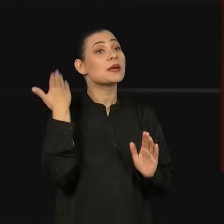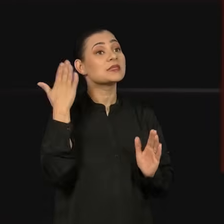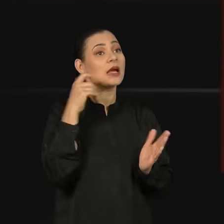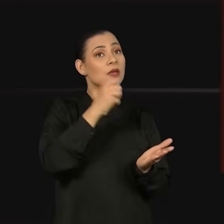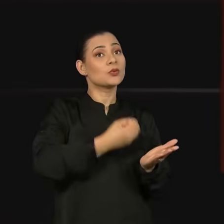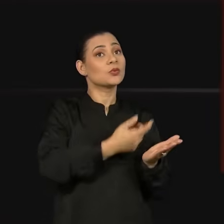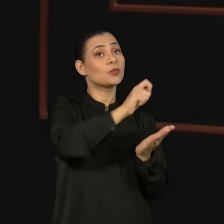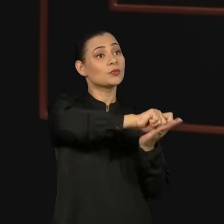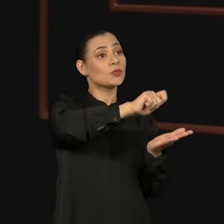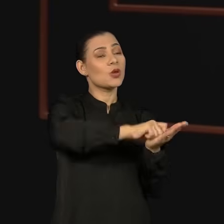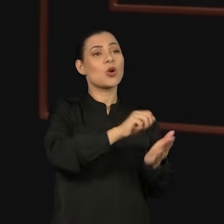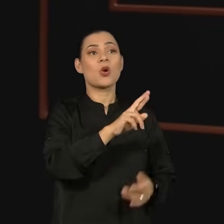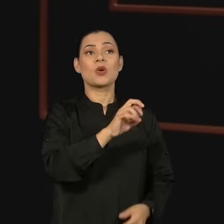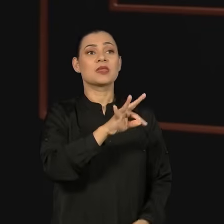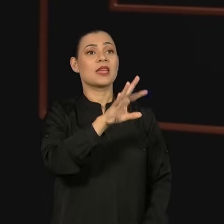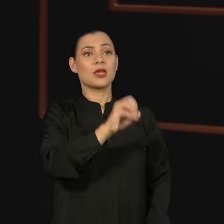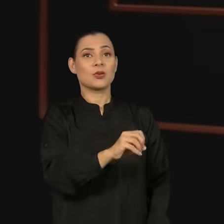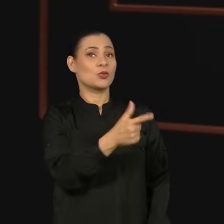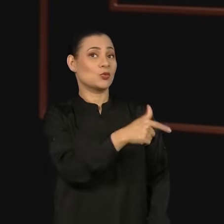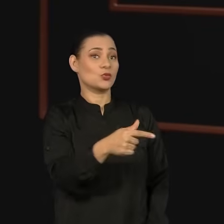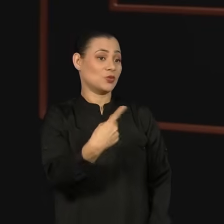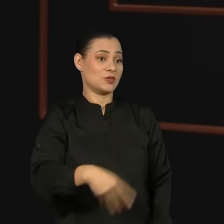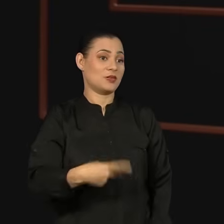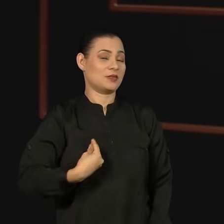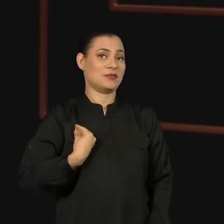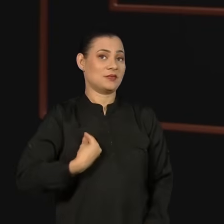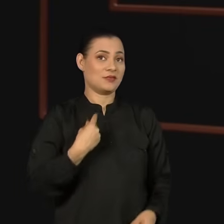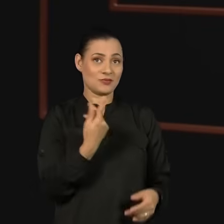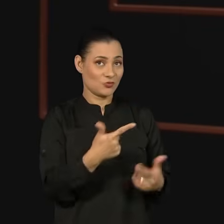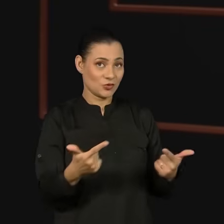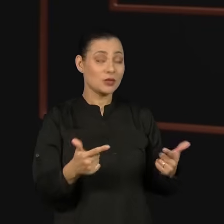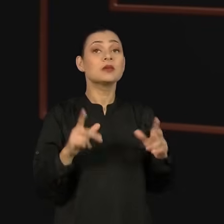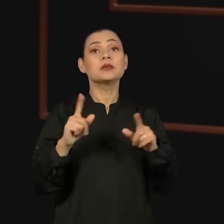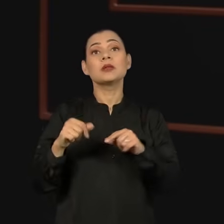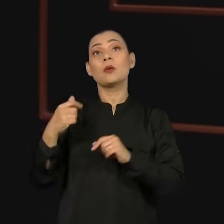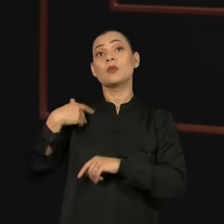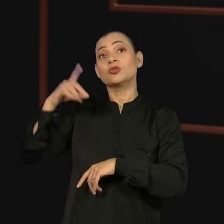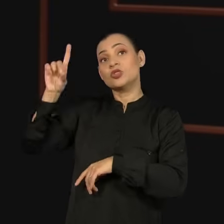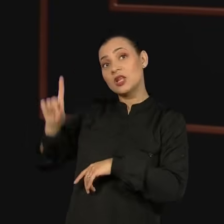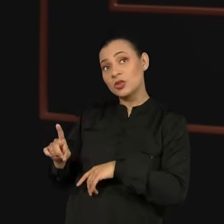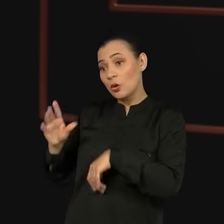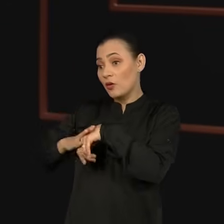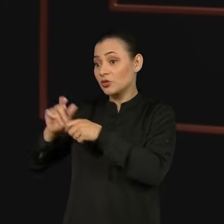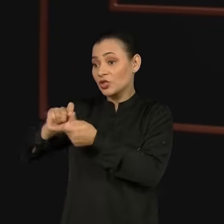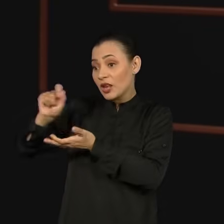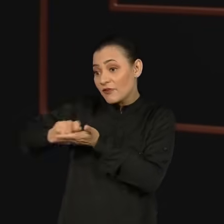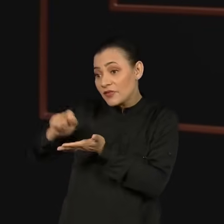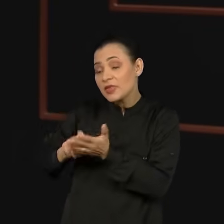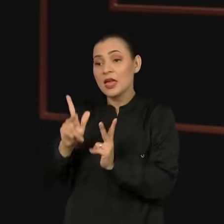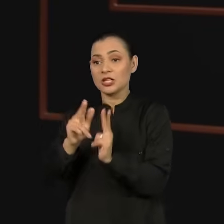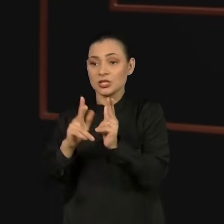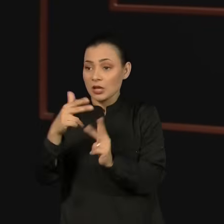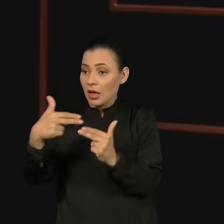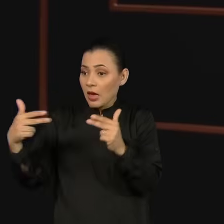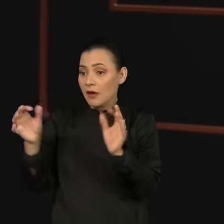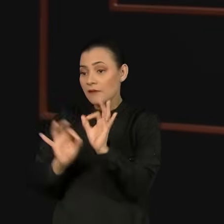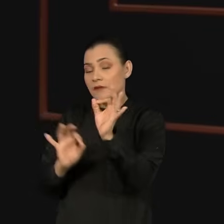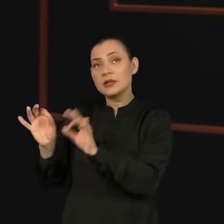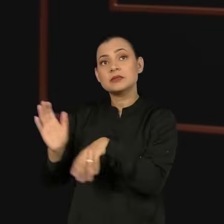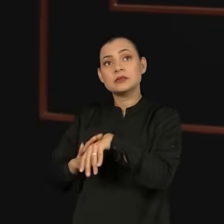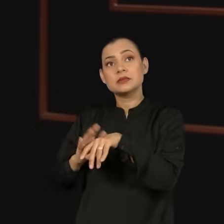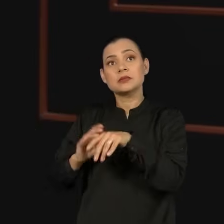existia aqui na TV. Não tinha. Aqui era um lugar maluco que os produtores escreviam, dirigiam, editavam. Só faltava ir